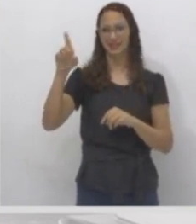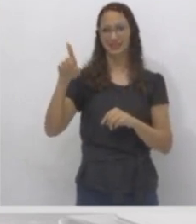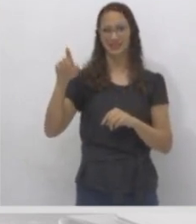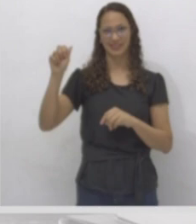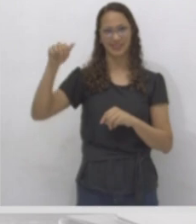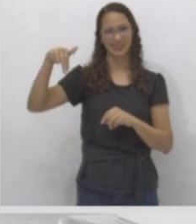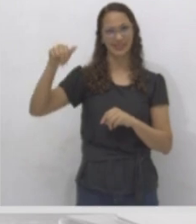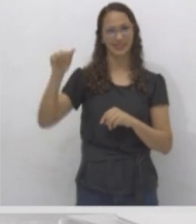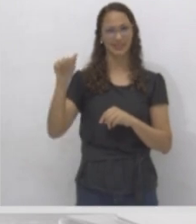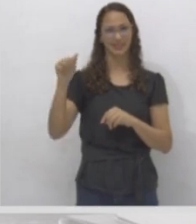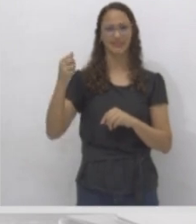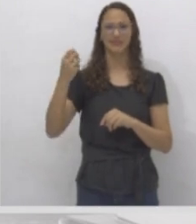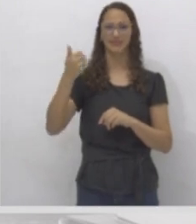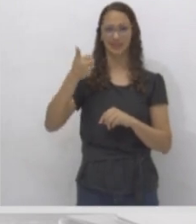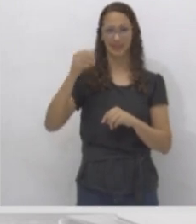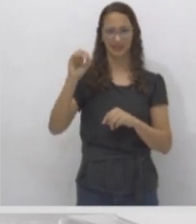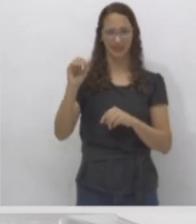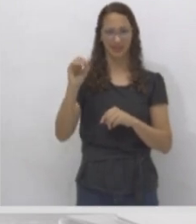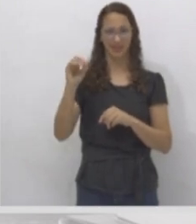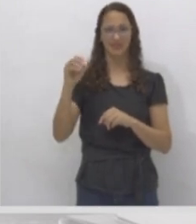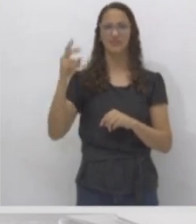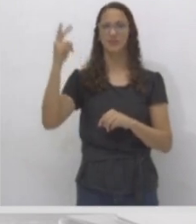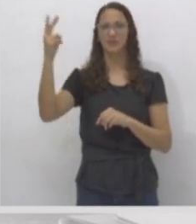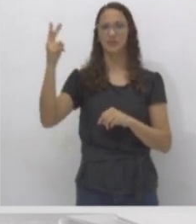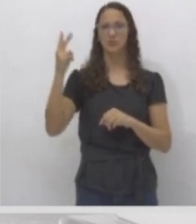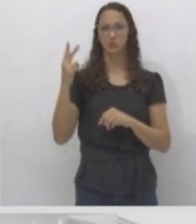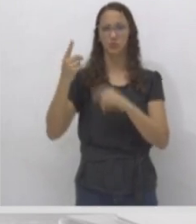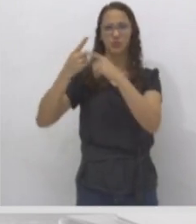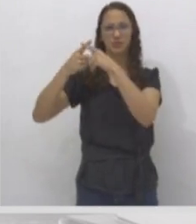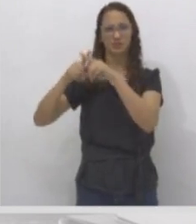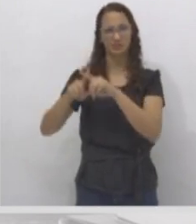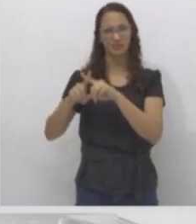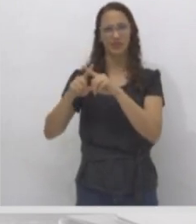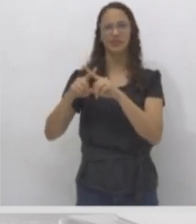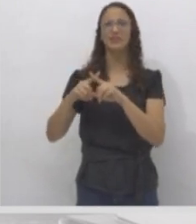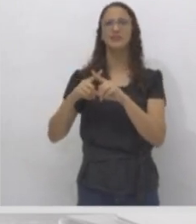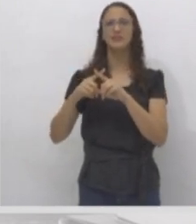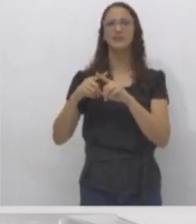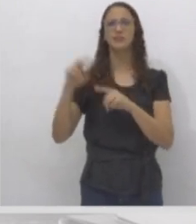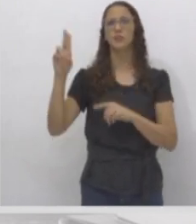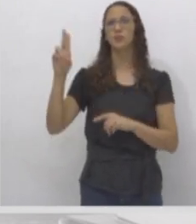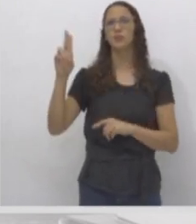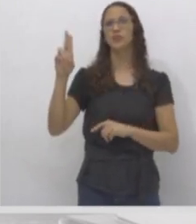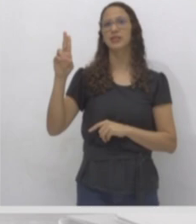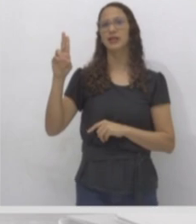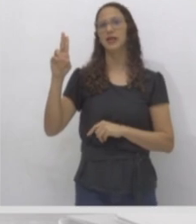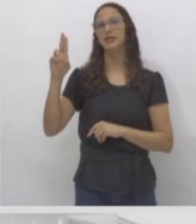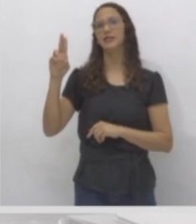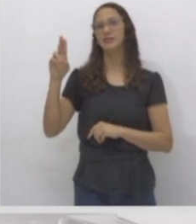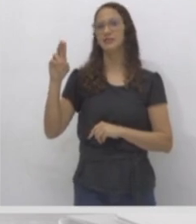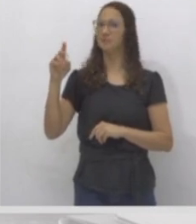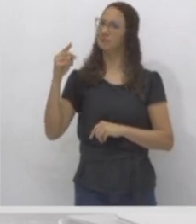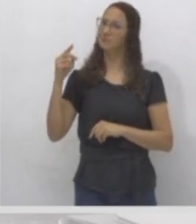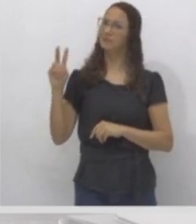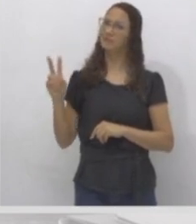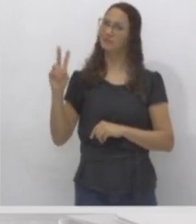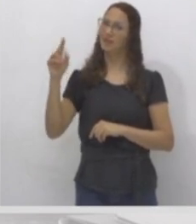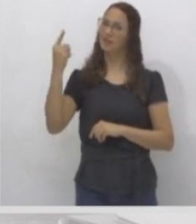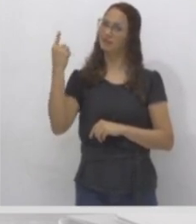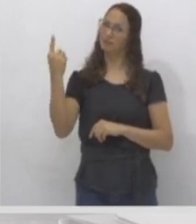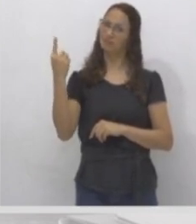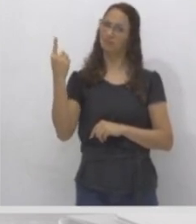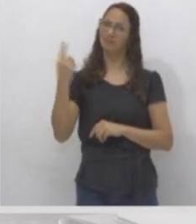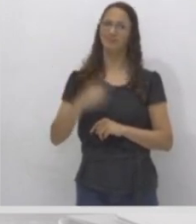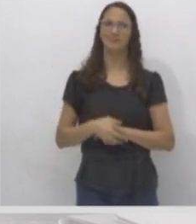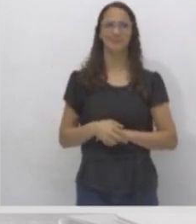Mais o 2 vezes a unidade, que vale 1. Essa